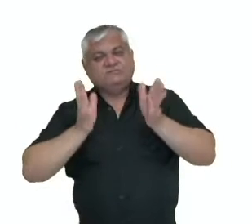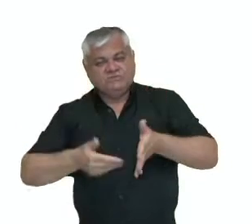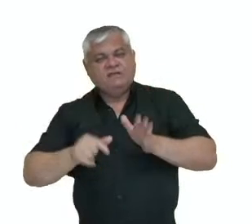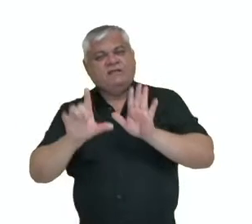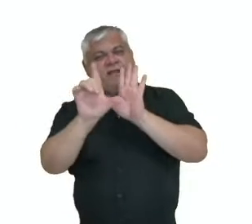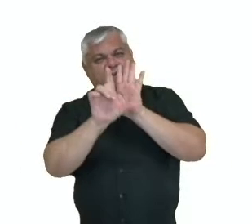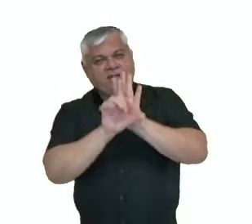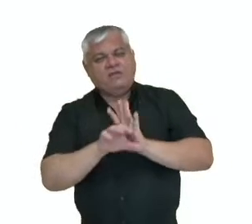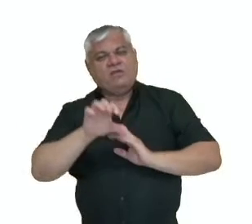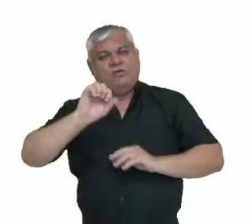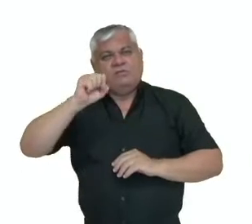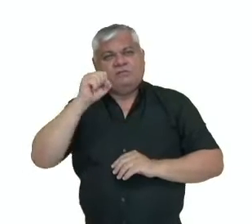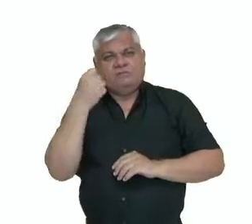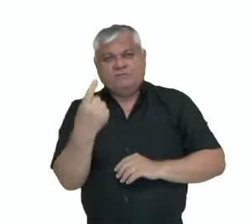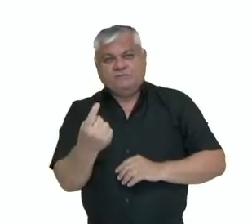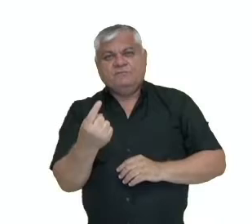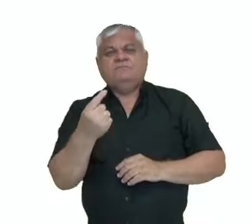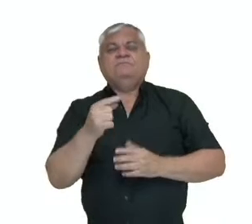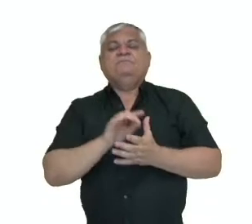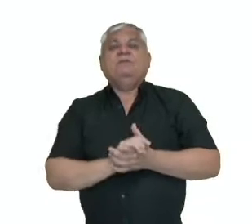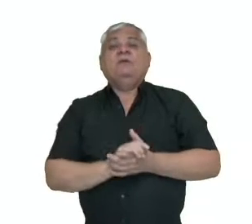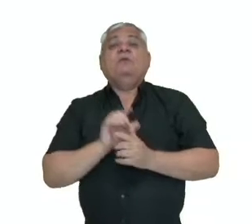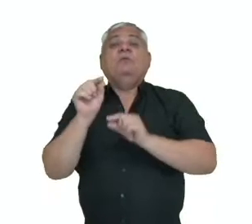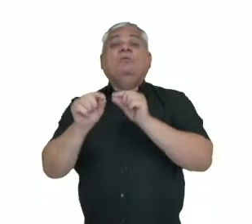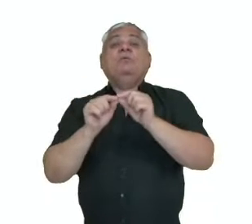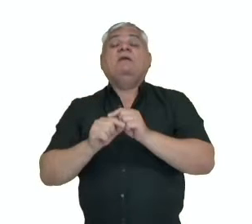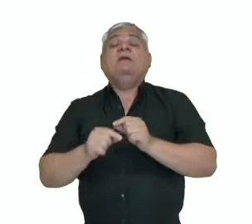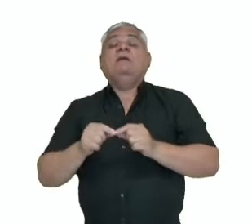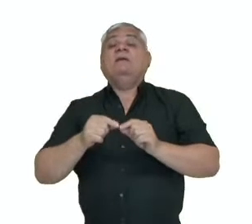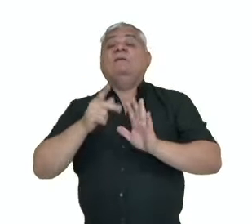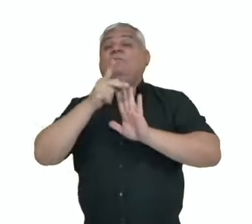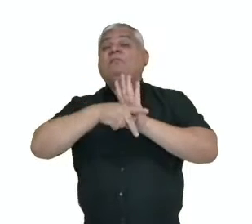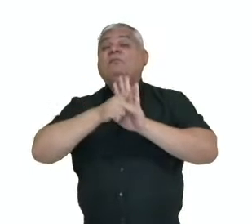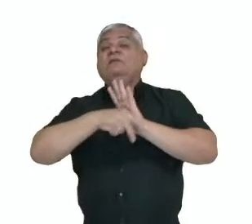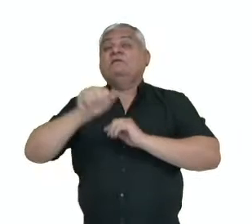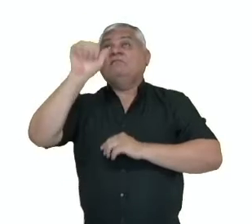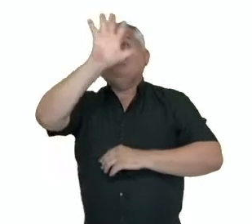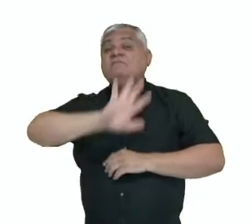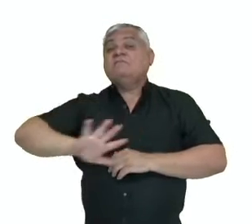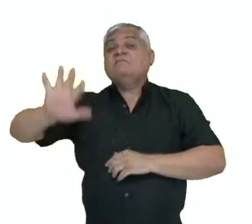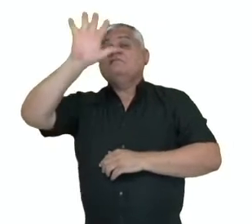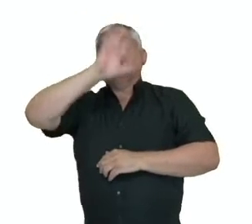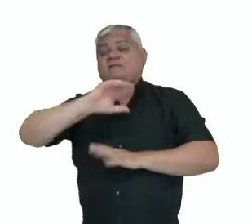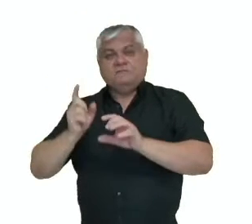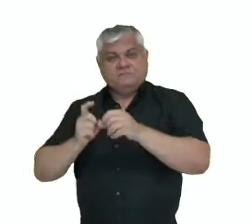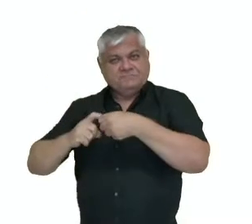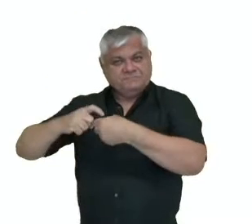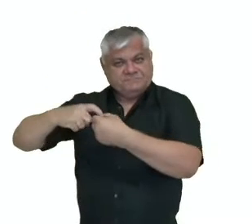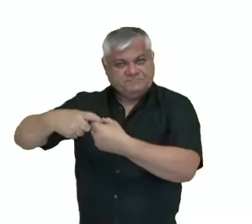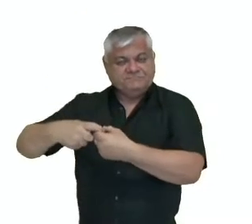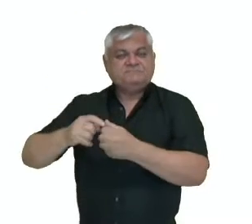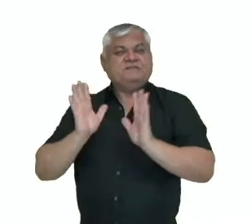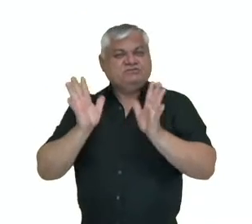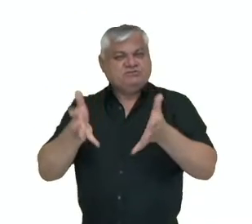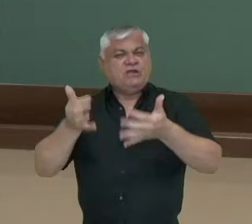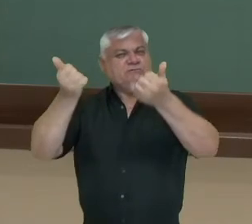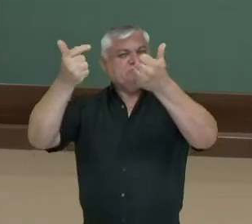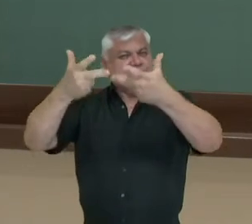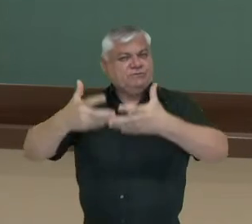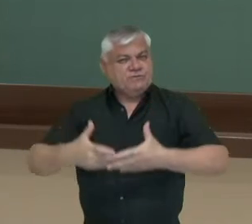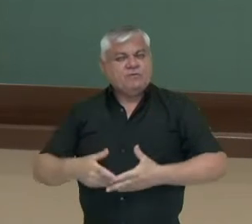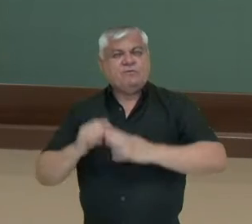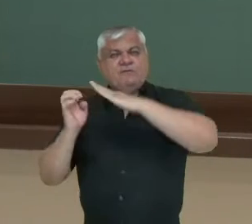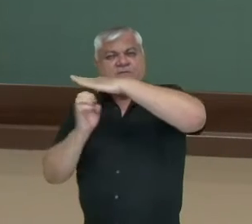1971, que define a política nacional do cooperativismo. né? A gente já falou das